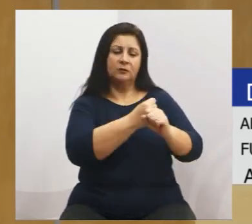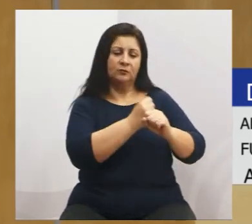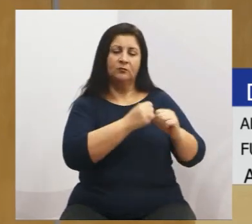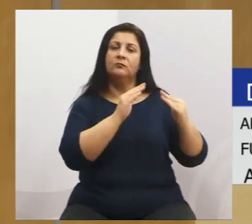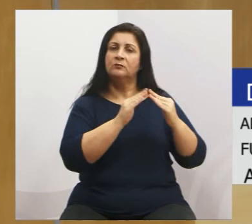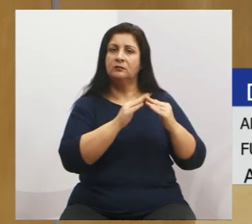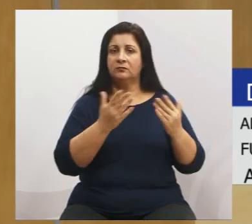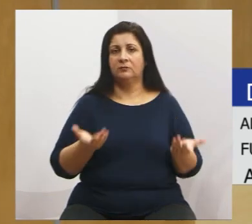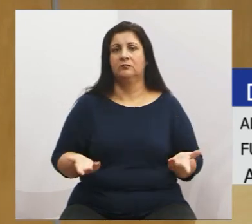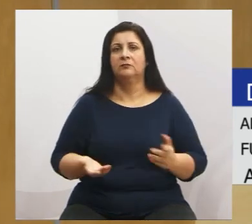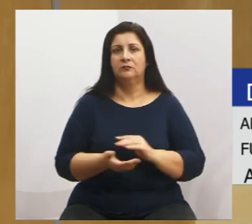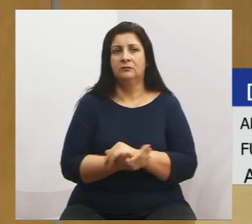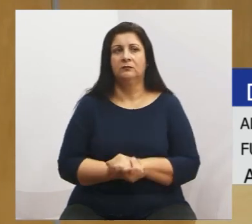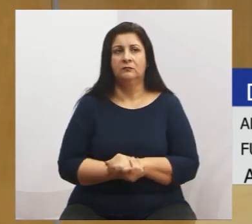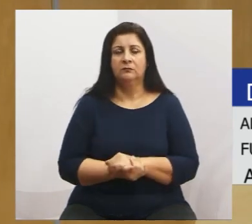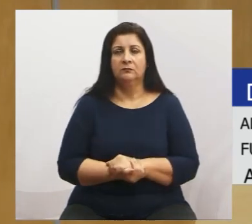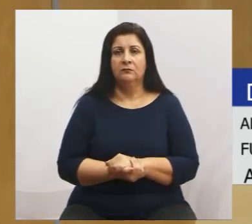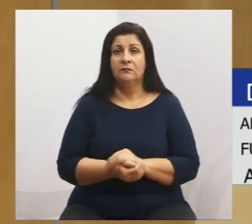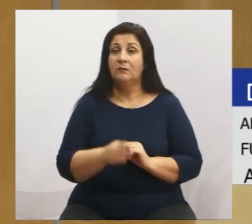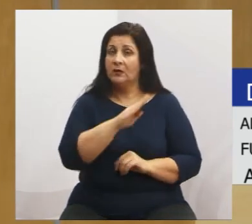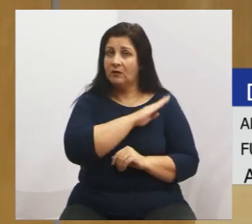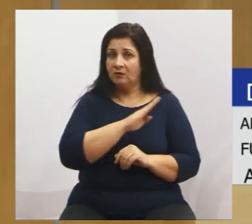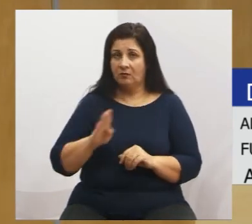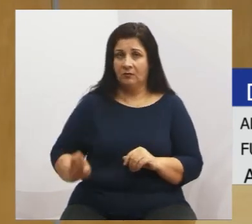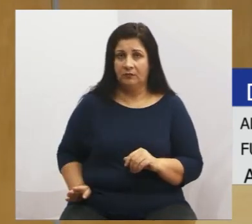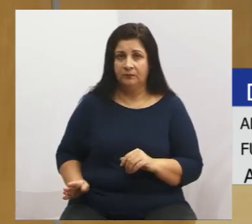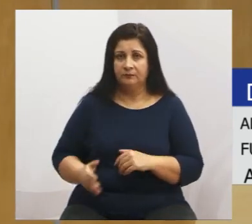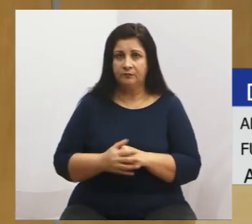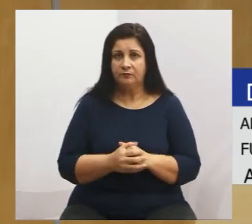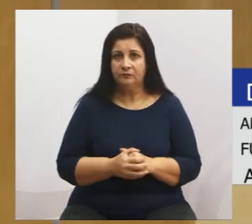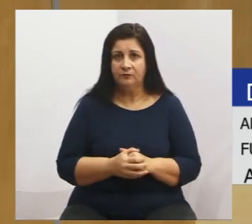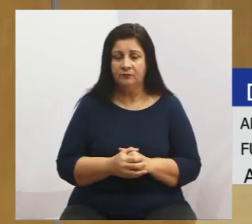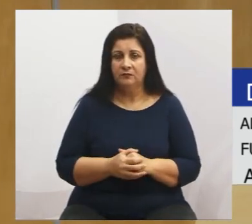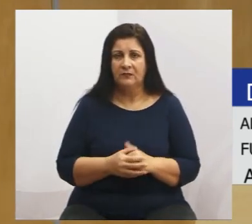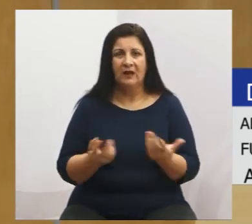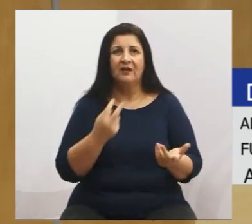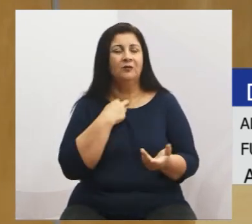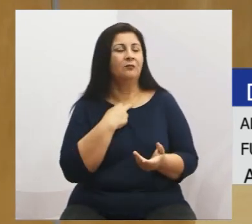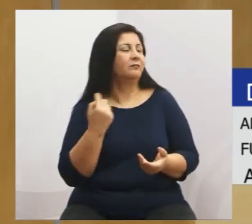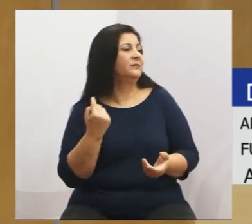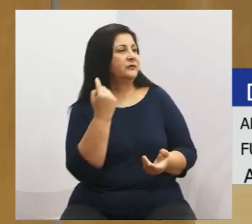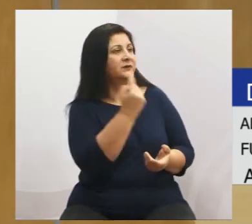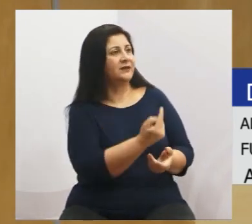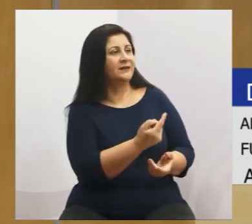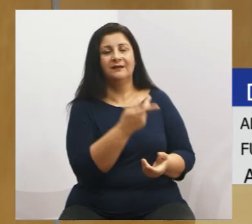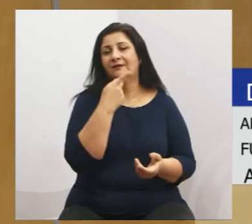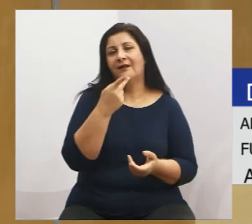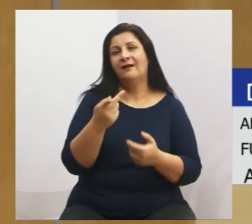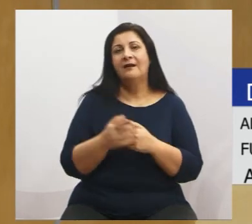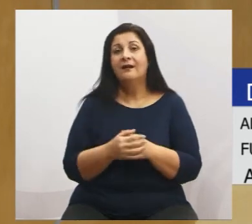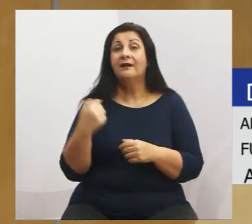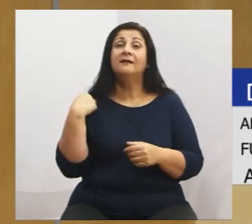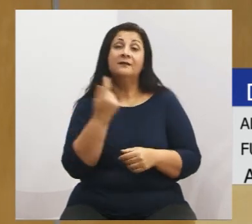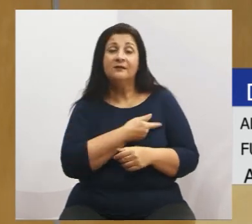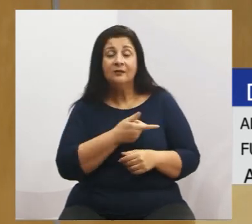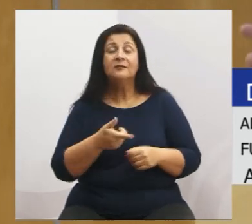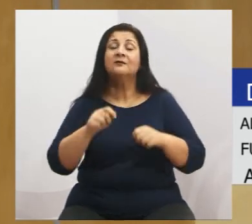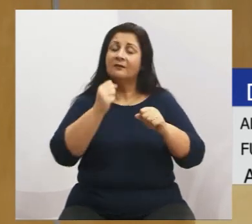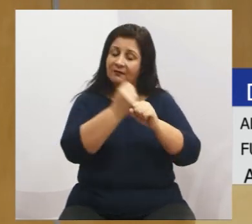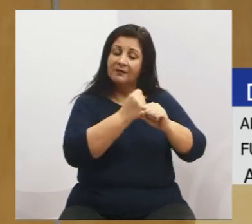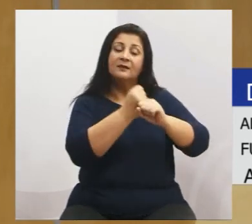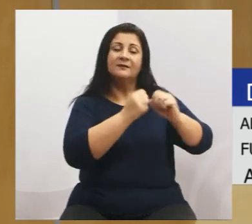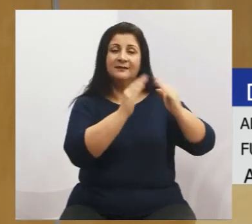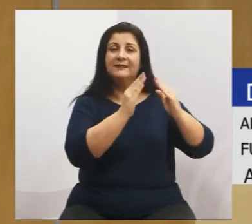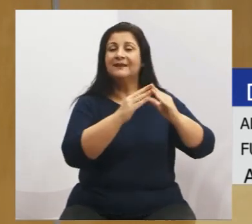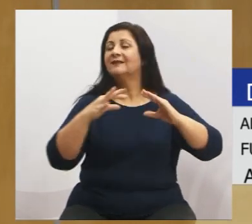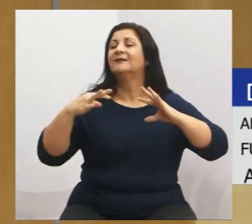moradia. O poder público, não adianta a gente vir aqui enganar a população e dizer que a gente vai construir casa popular